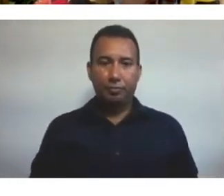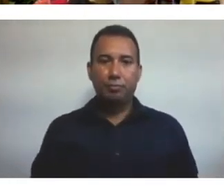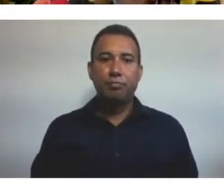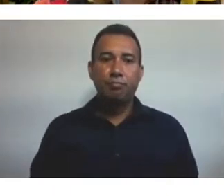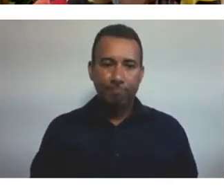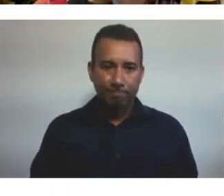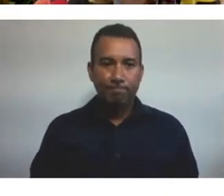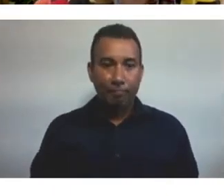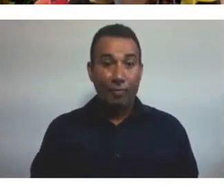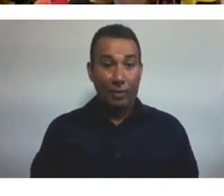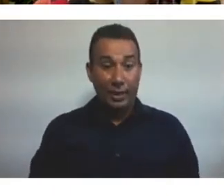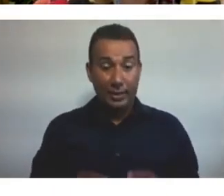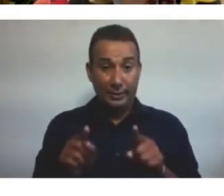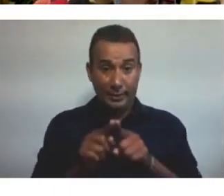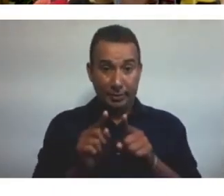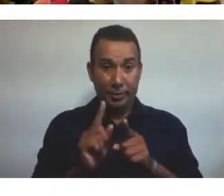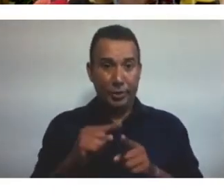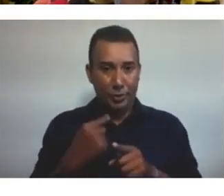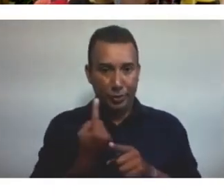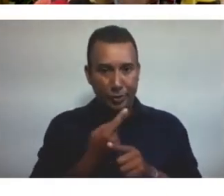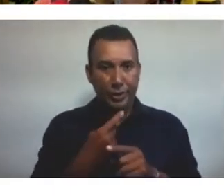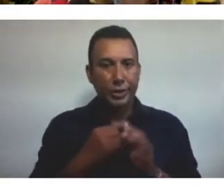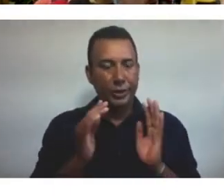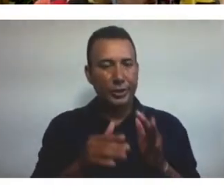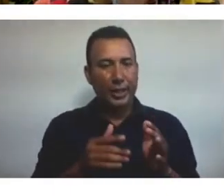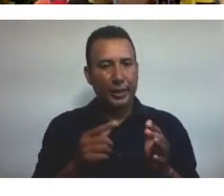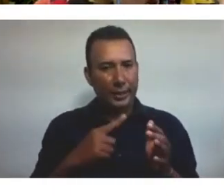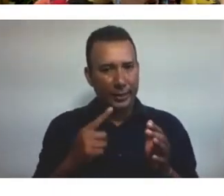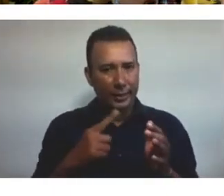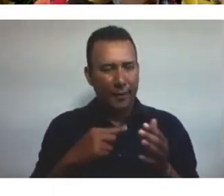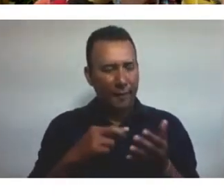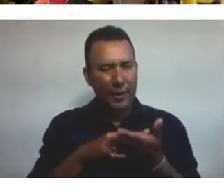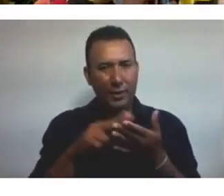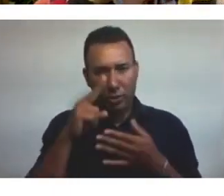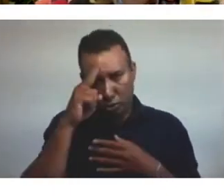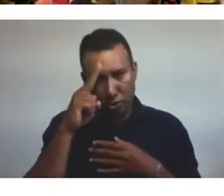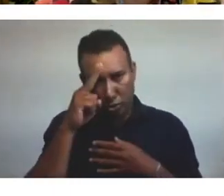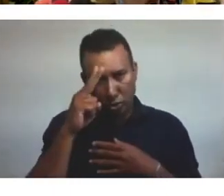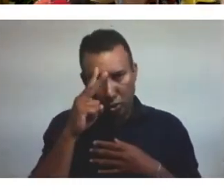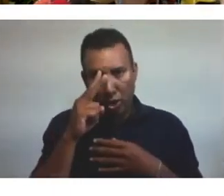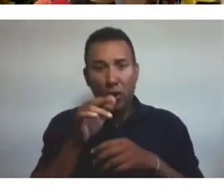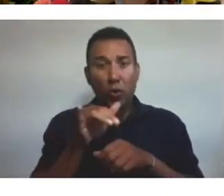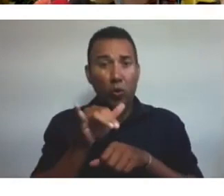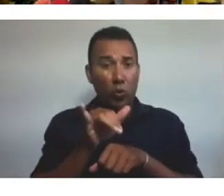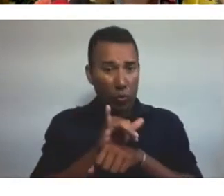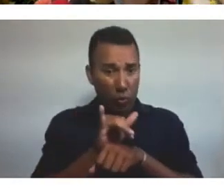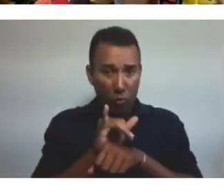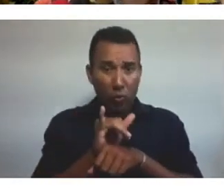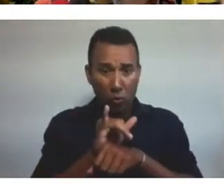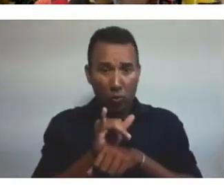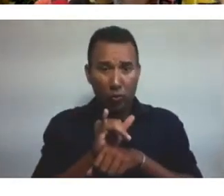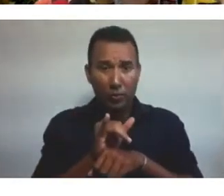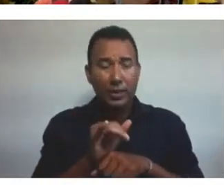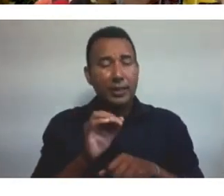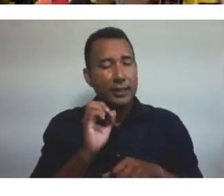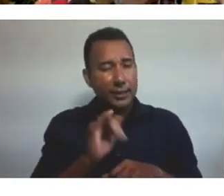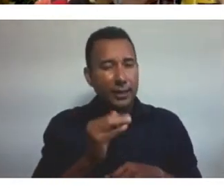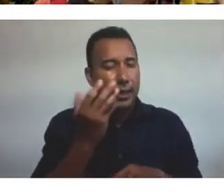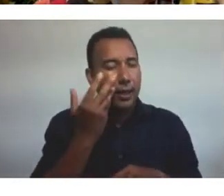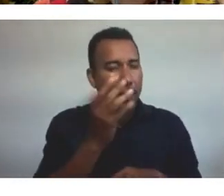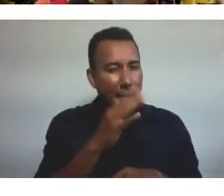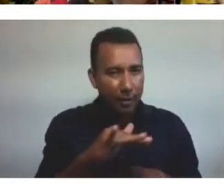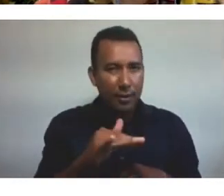Nós disponibilizamos muitas histórias também no canal do YouTube, né, para que a criança que volta para casa, ela